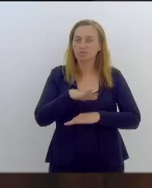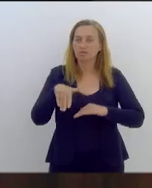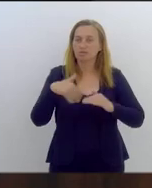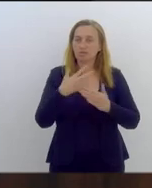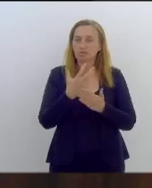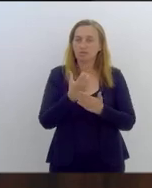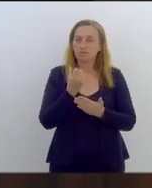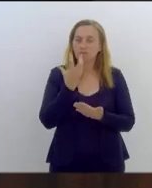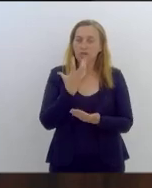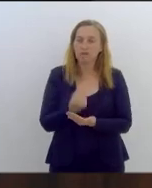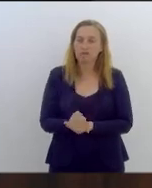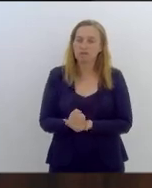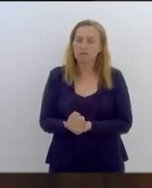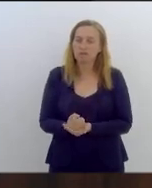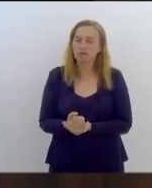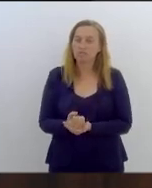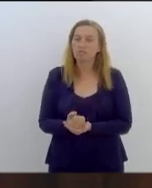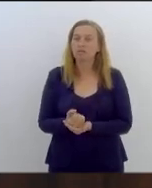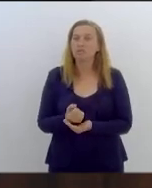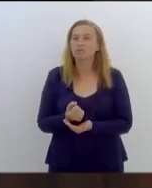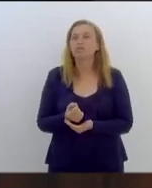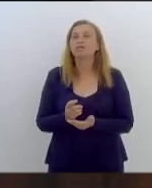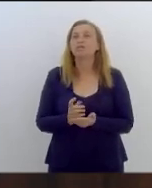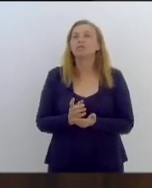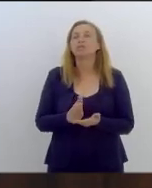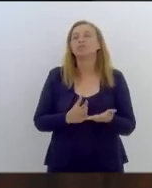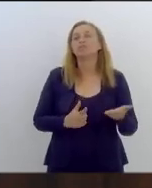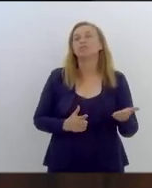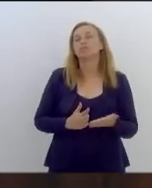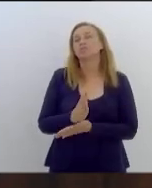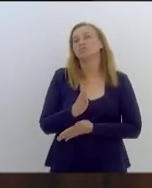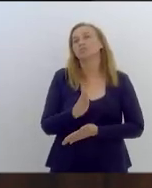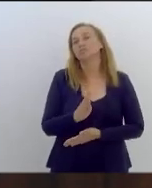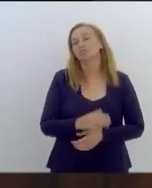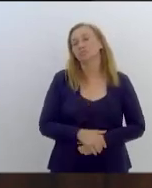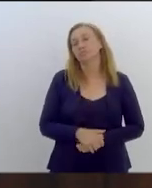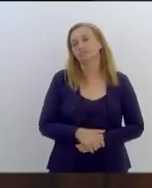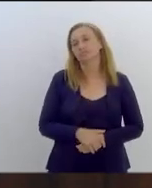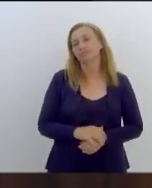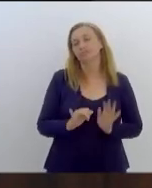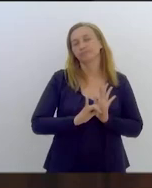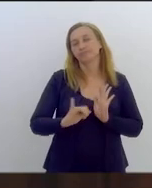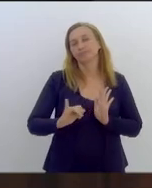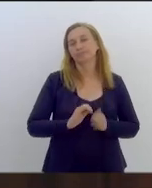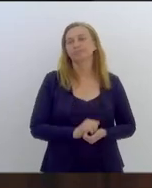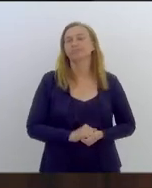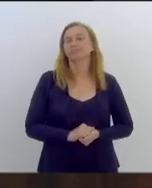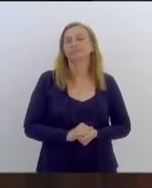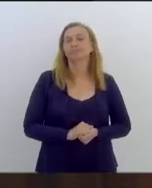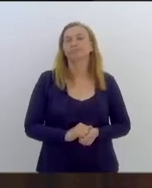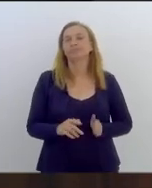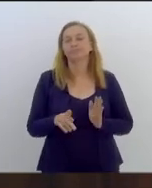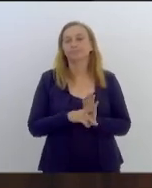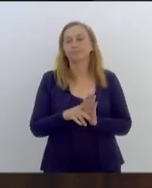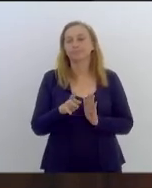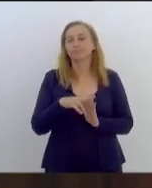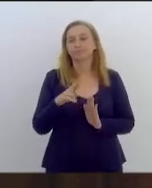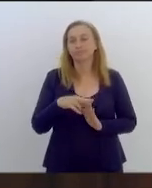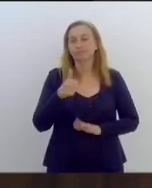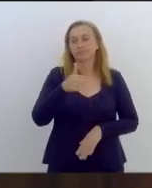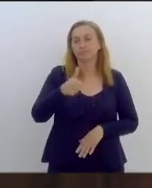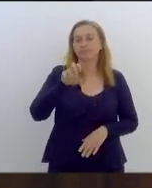em votação. Os senhores que aprovam, permaneçam como estão, aprovado, vai à promulgação. Projeto de resolução